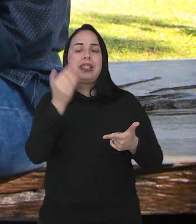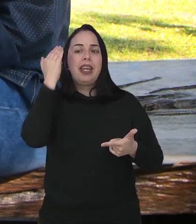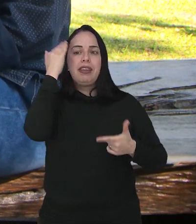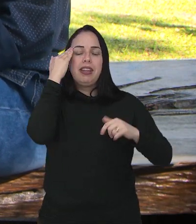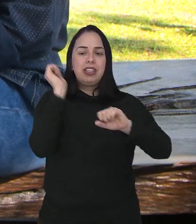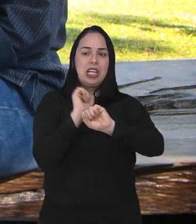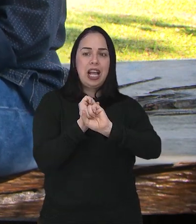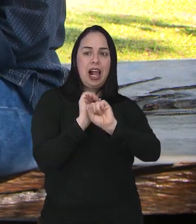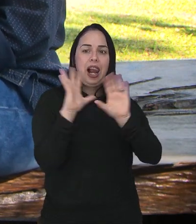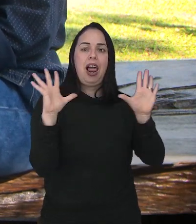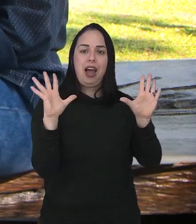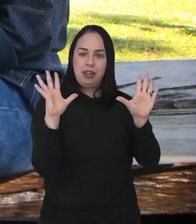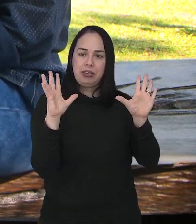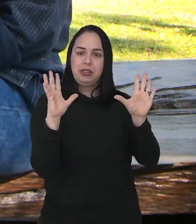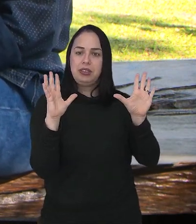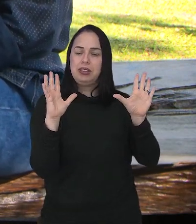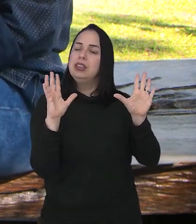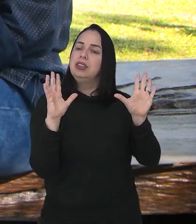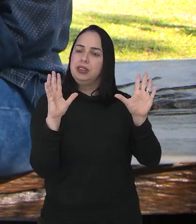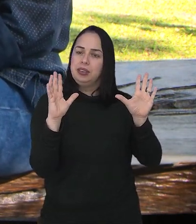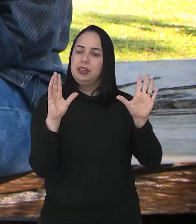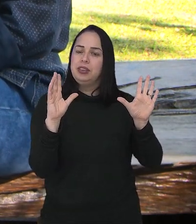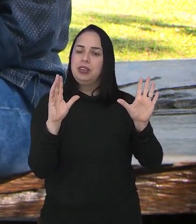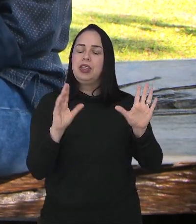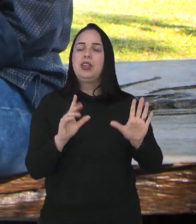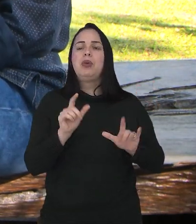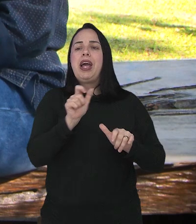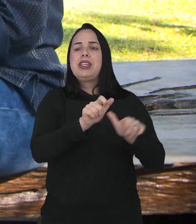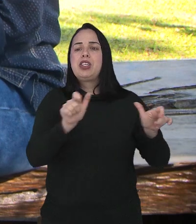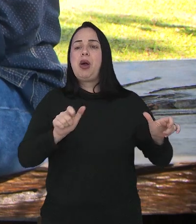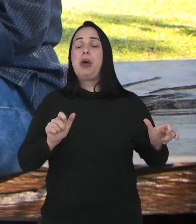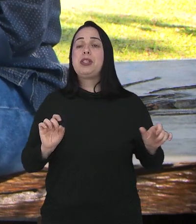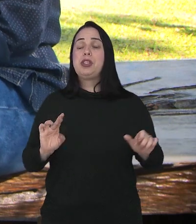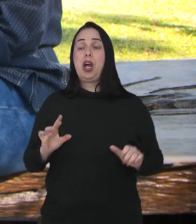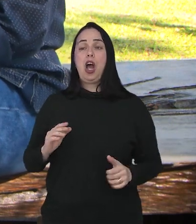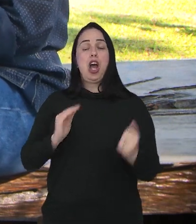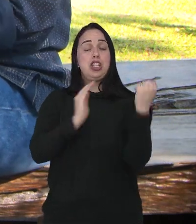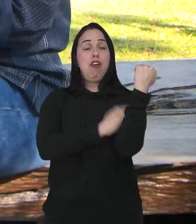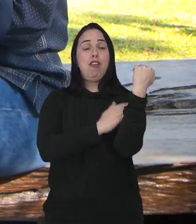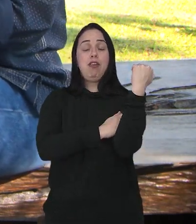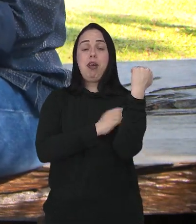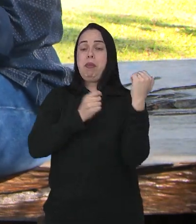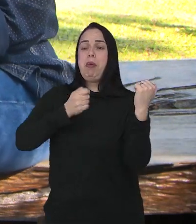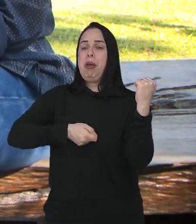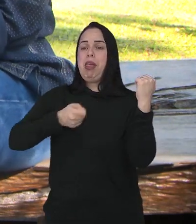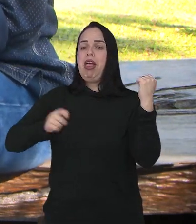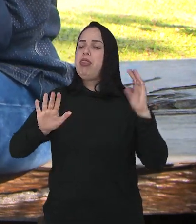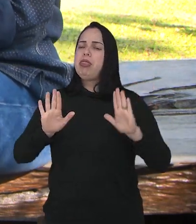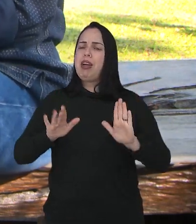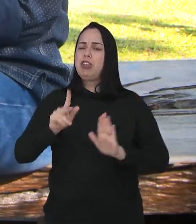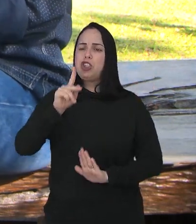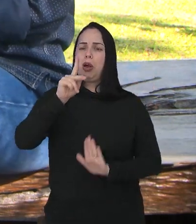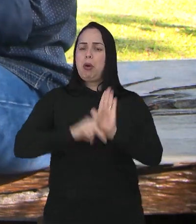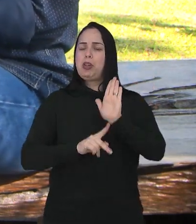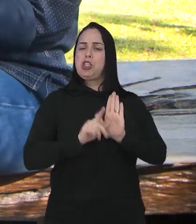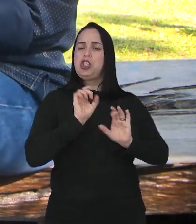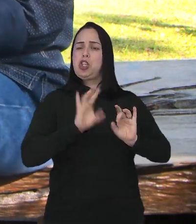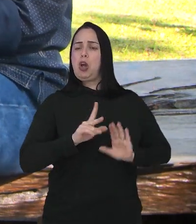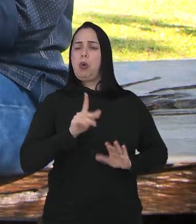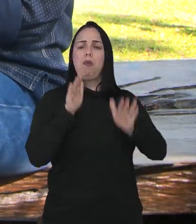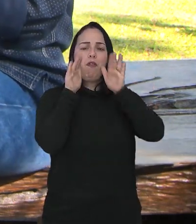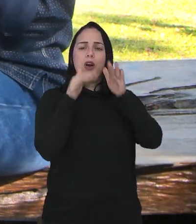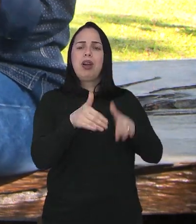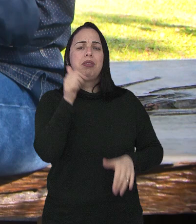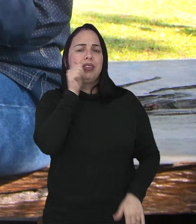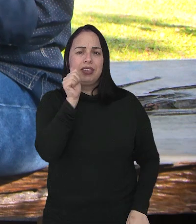que eu estou fazendo, né? Porque não é sobre... As pessoas falam, você é feminista, você trabalha com projetos só com